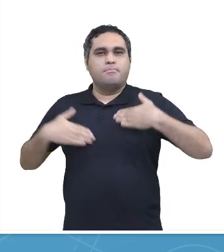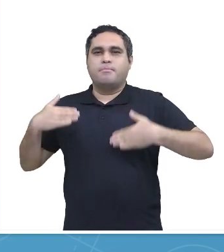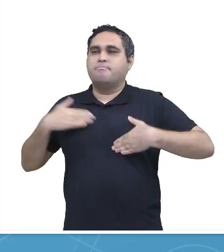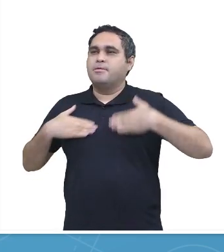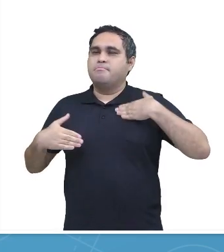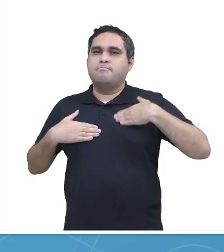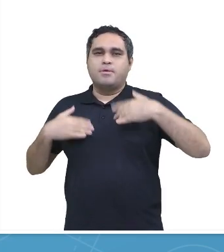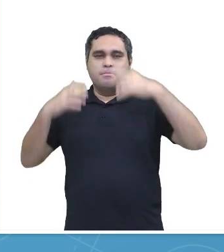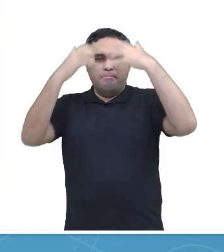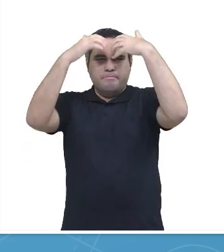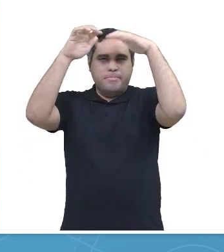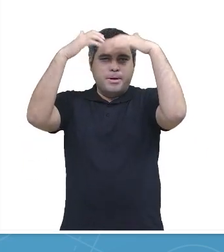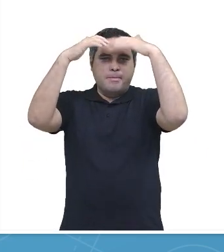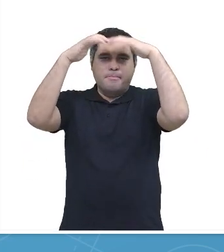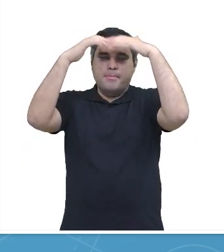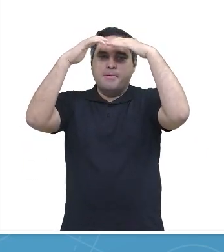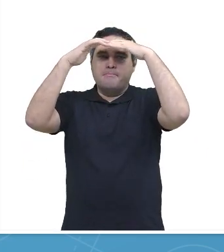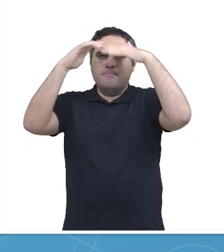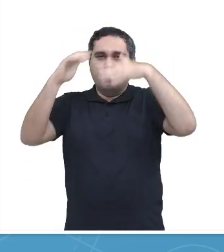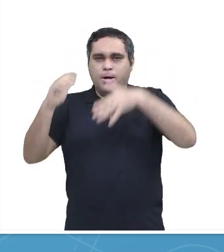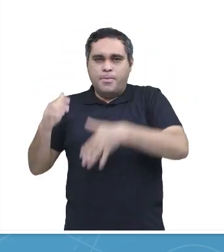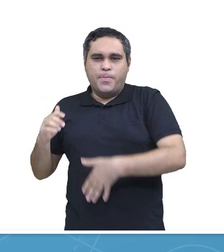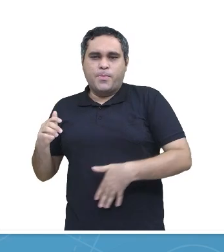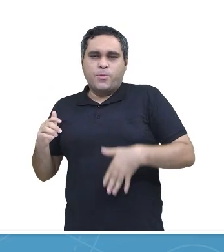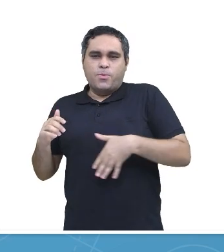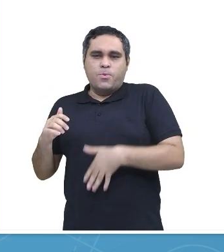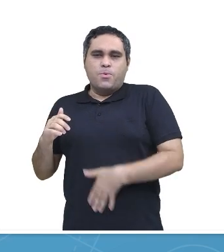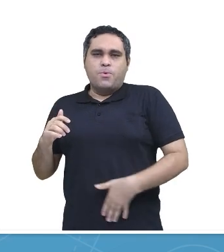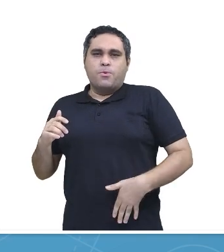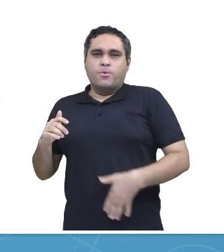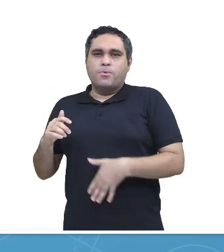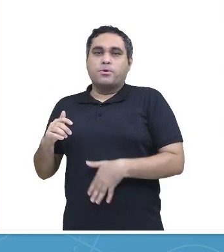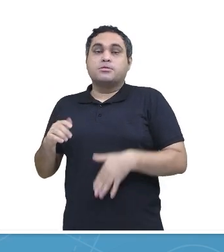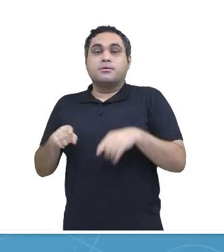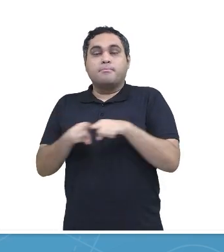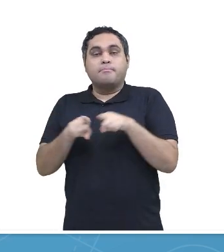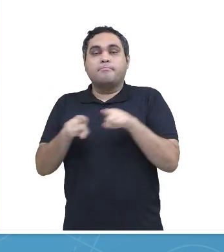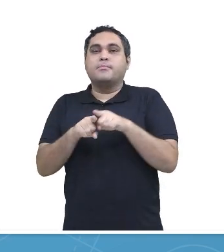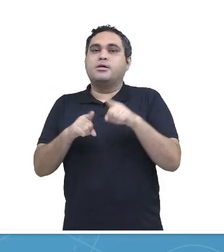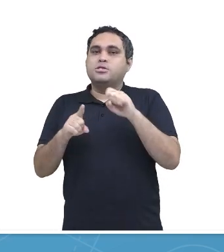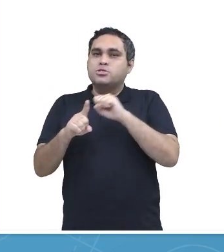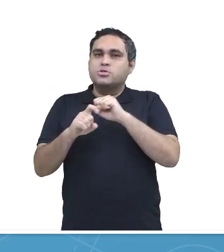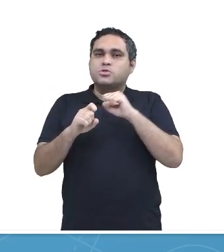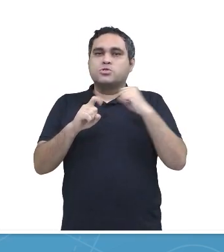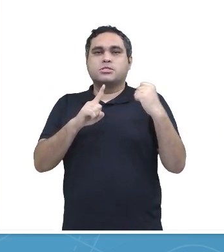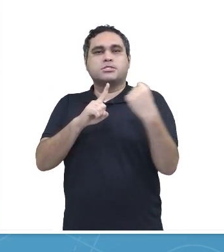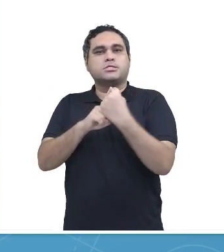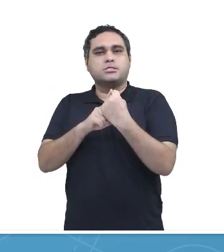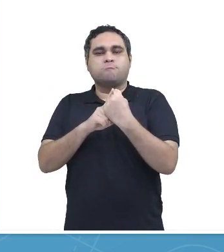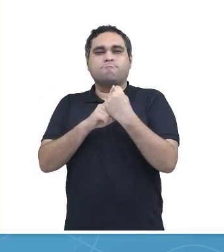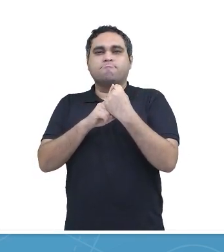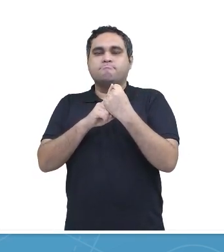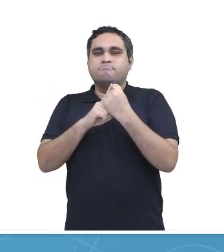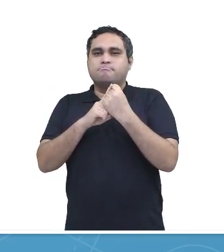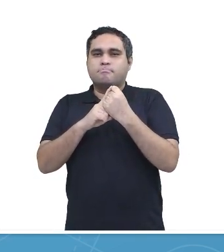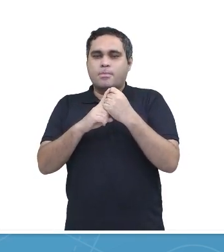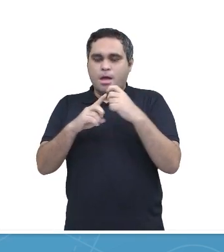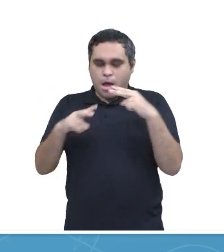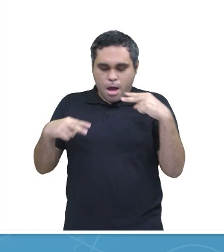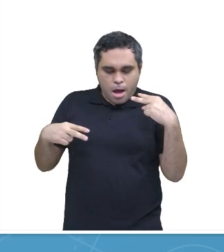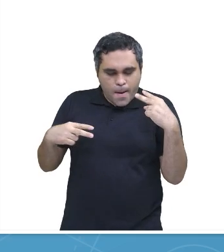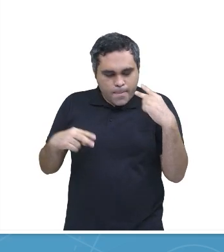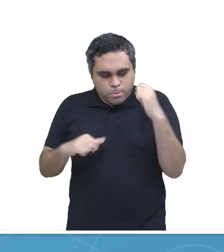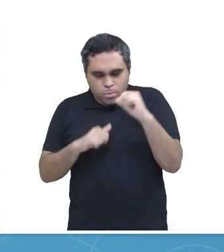sexual, emocional e social, ok? Então, nesse período, o jovem, o adolescente,